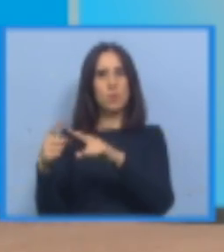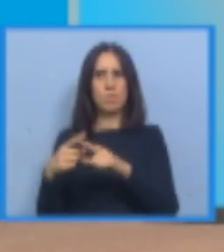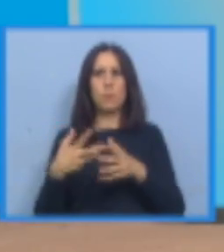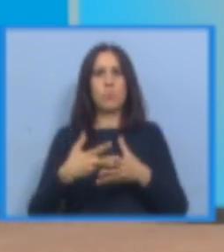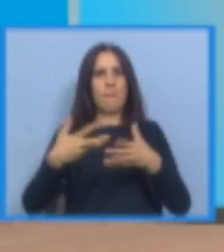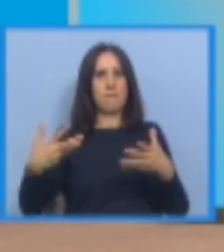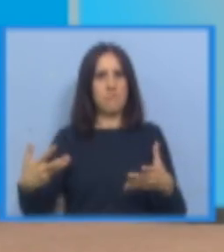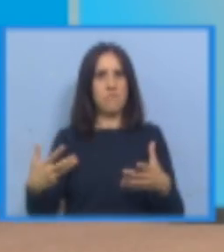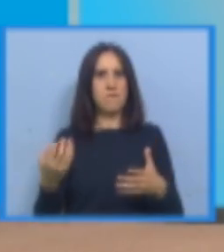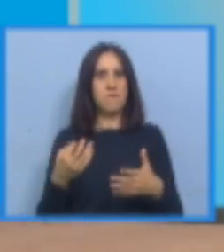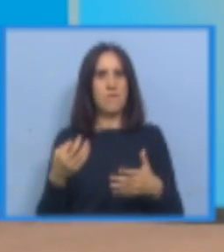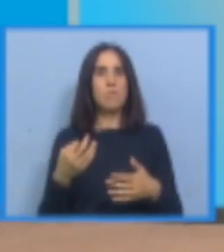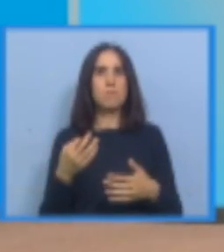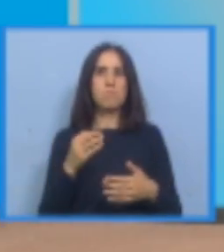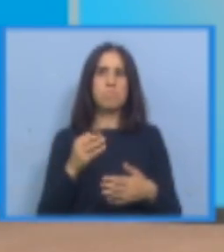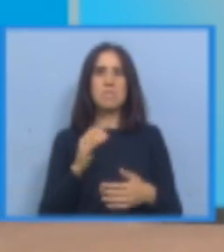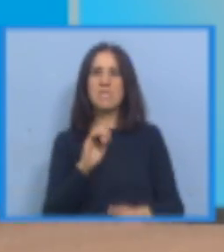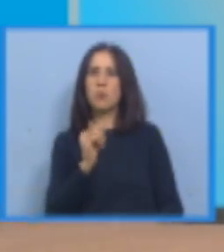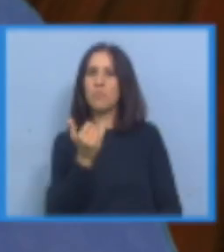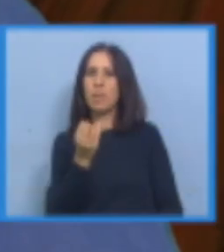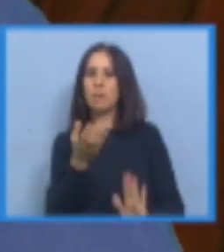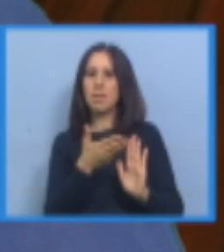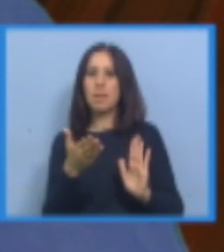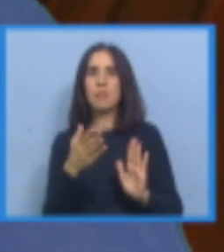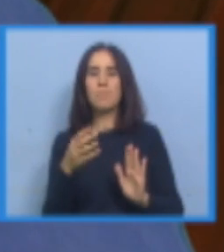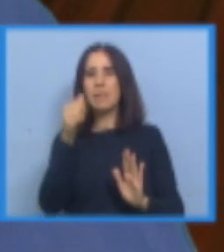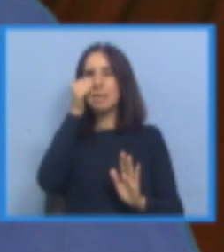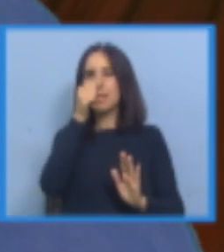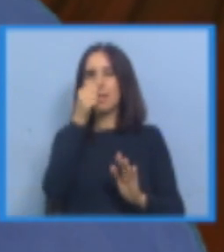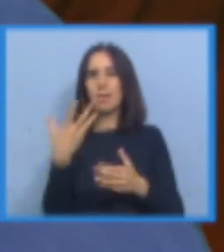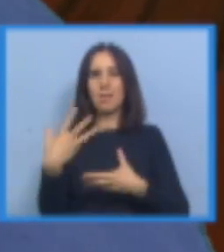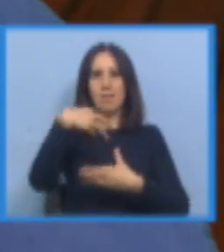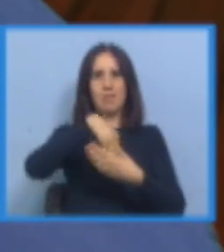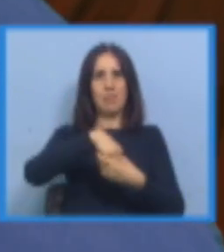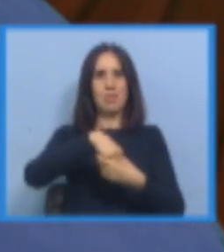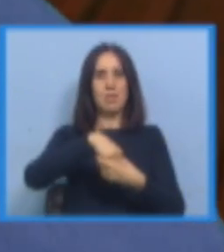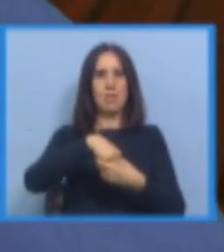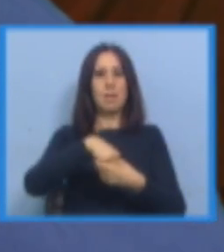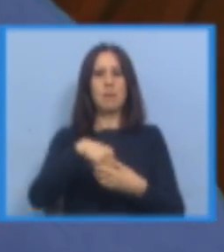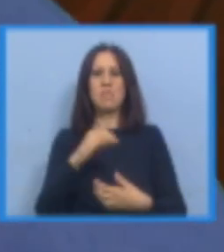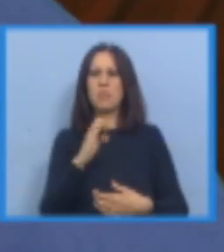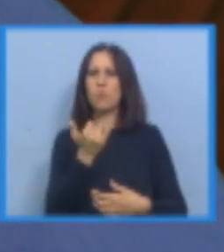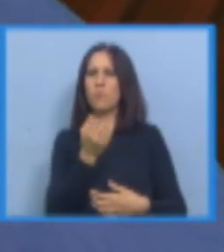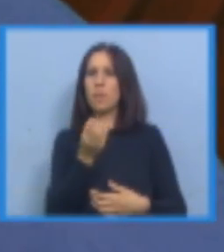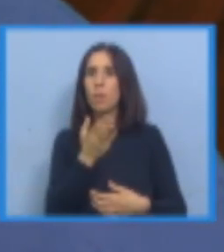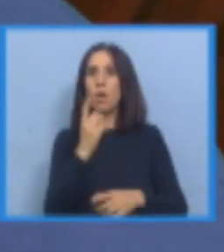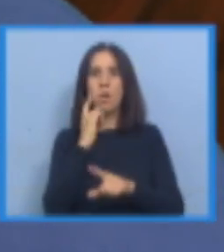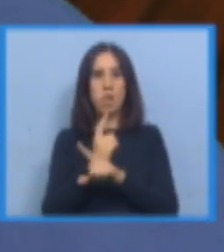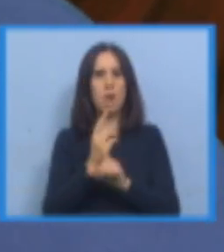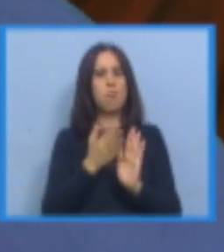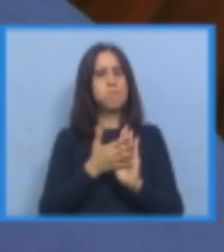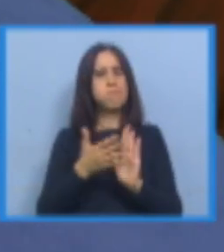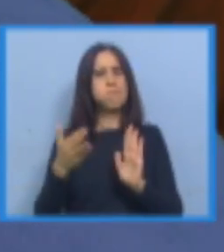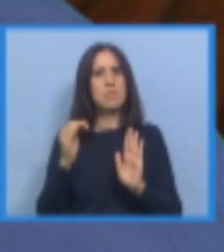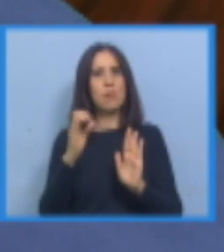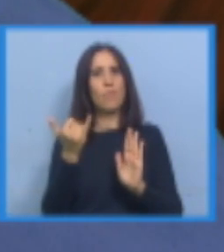grande, até praticamente ao século XX, ela engloba também Santarém, até praticamente ao século XX, não, até ainda durante bastante tempo do século